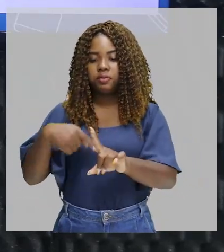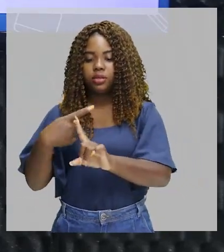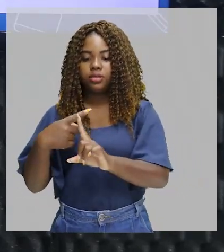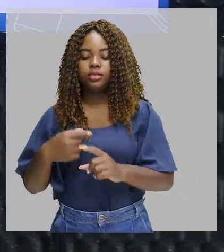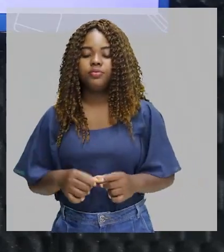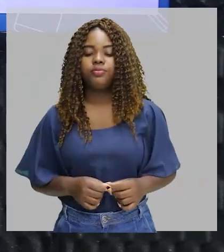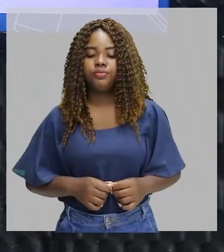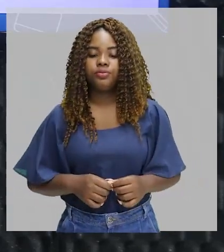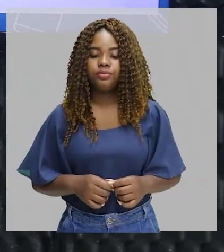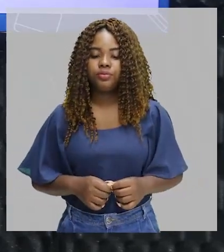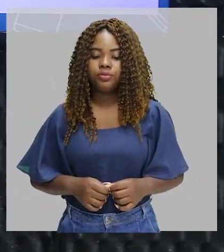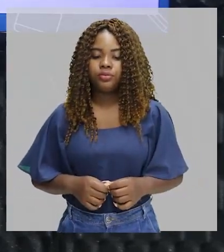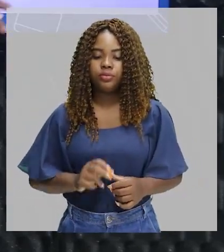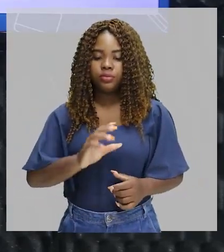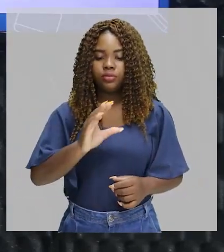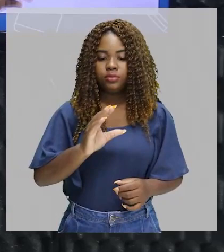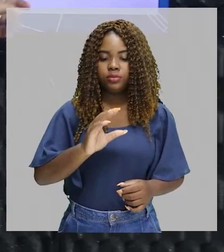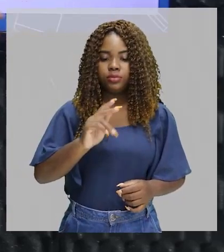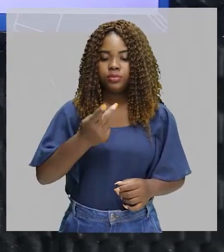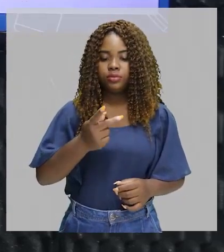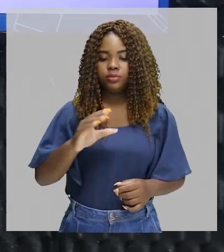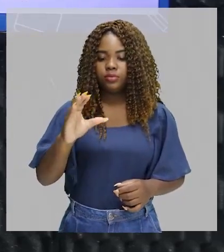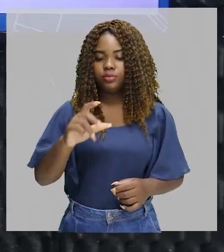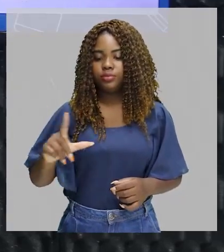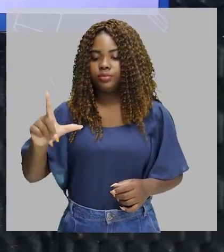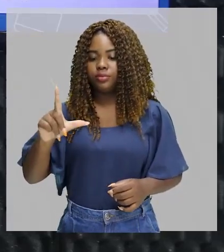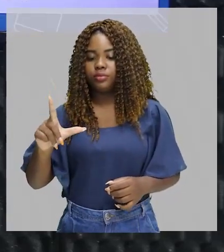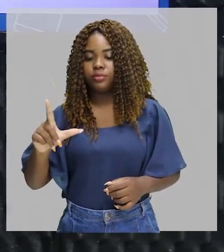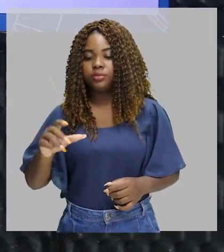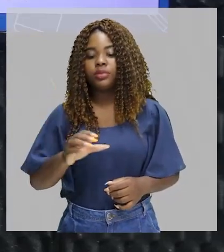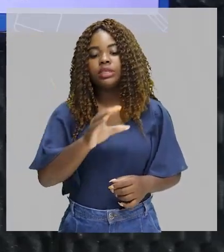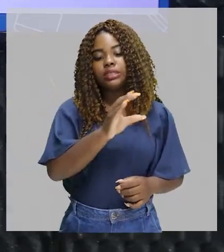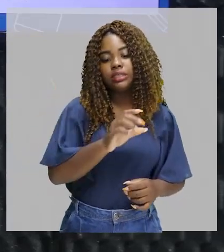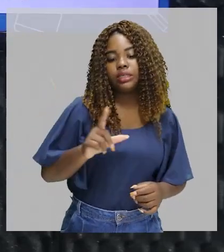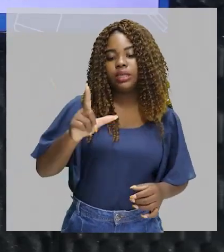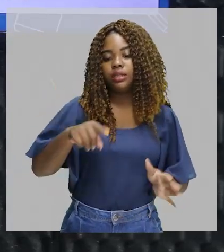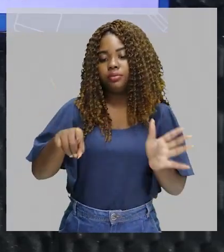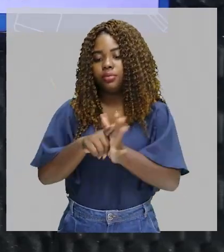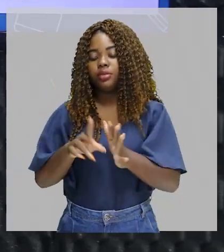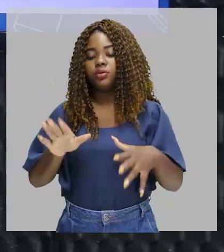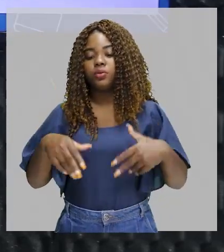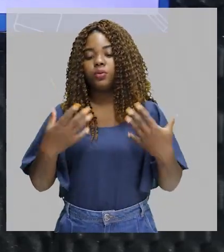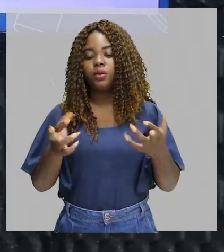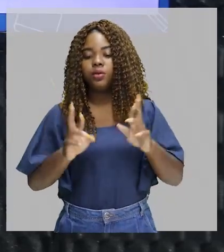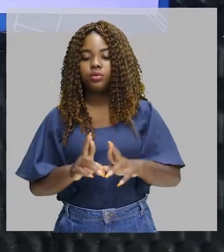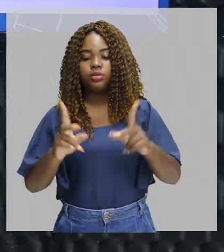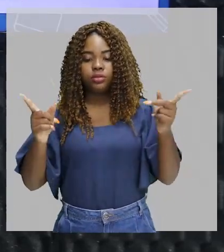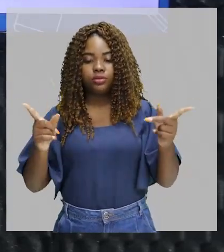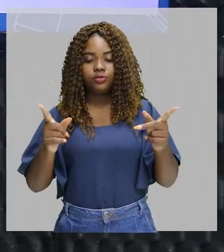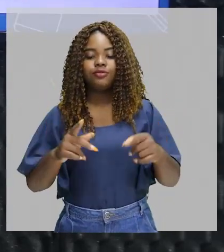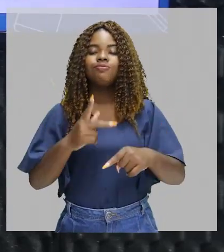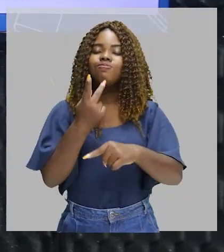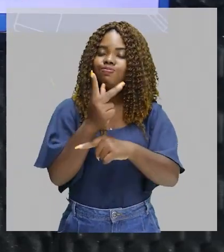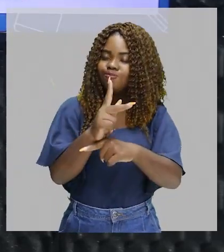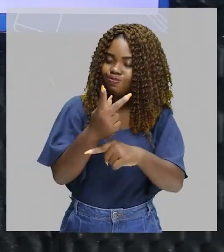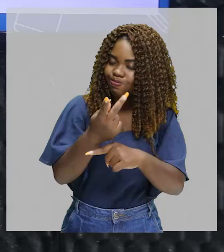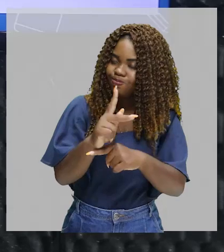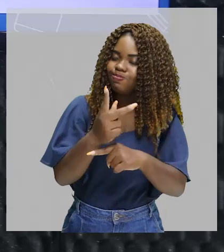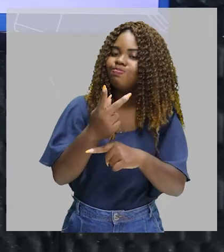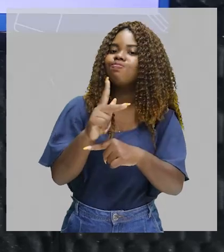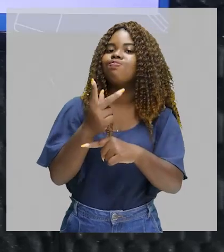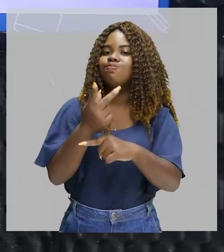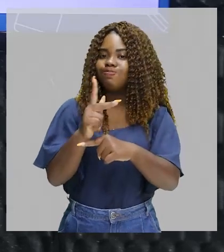só, HCl e Cl-. Qual é a diferença? É justamente o hidrogênio, o